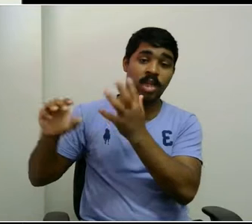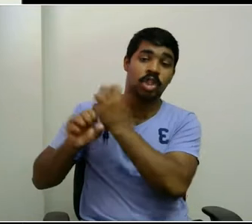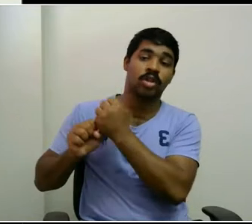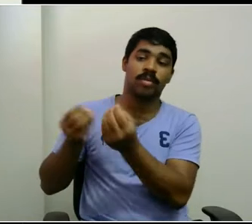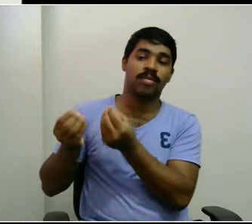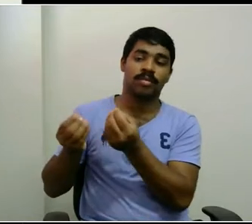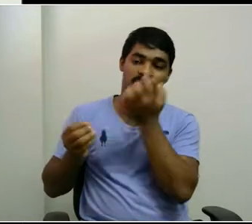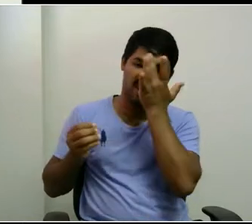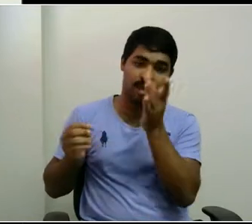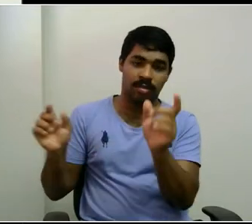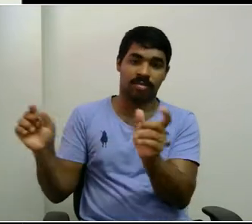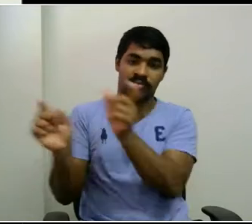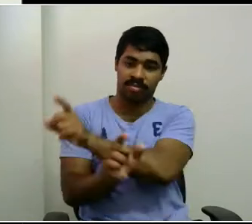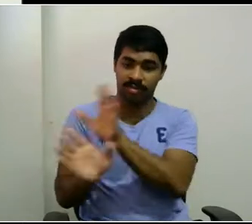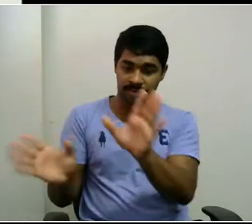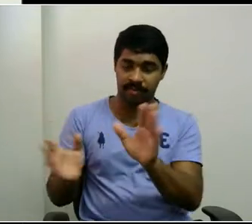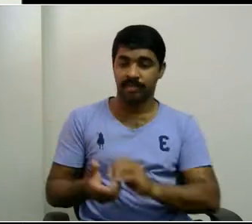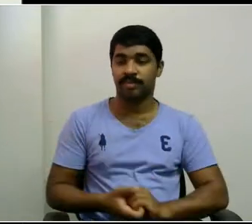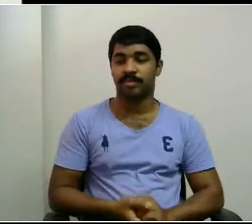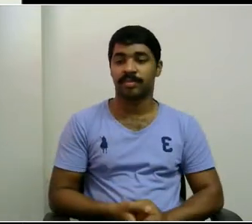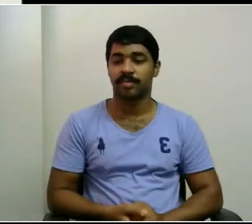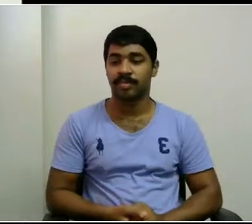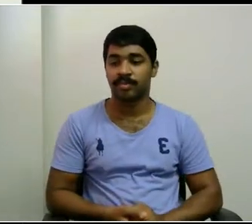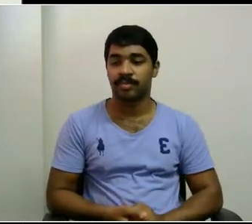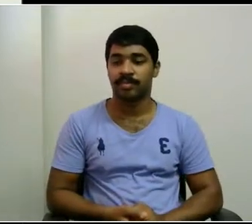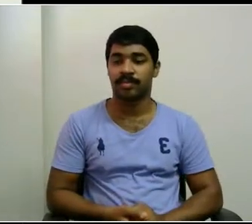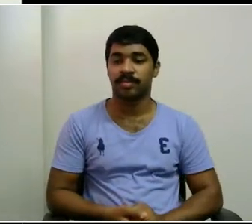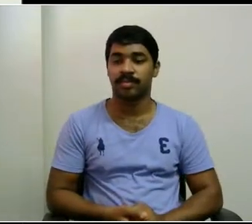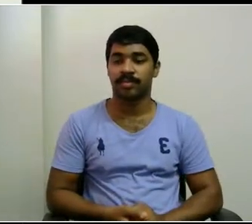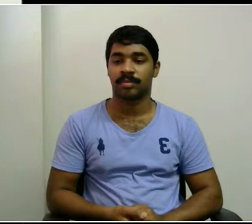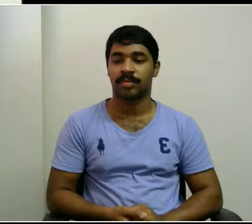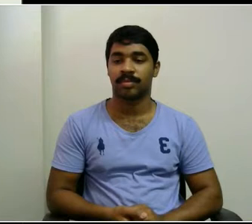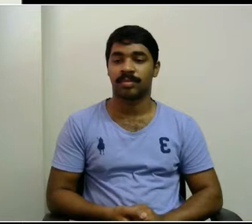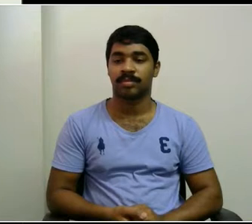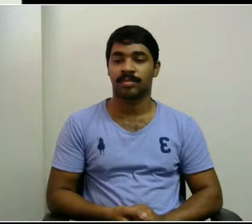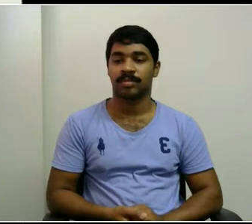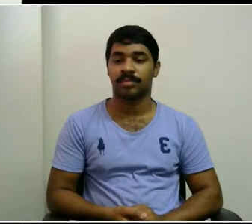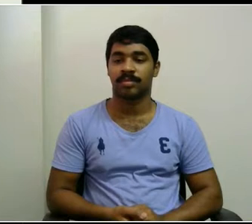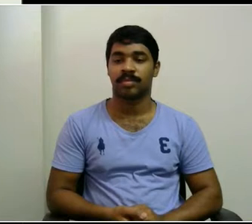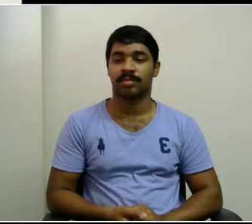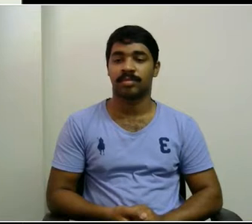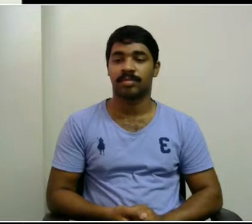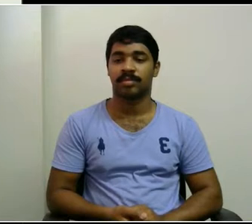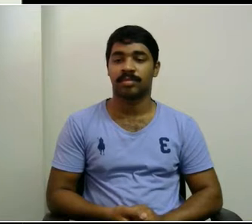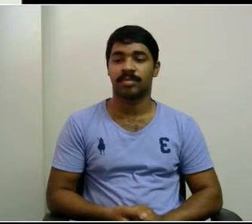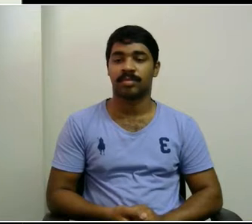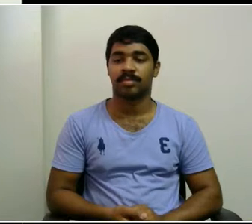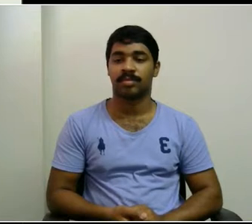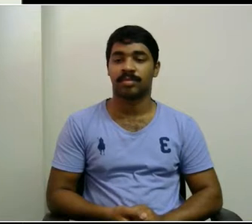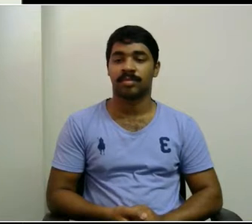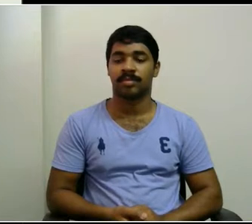tem x para um lado, ó. Vai ficar 5x menos 4x é menor que